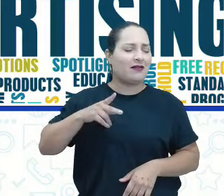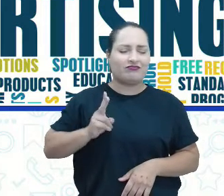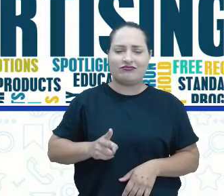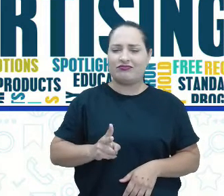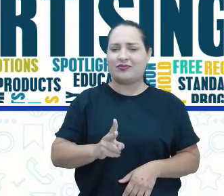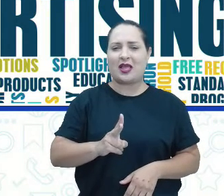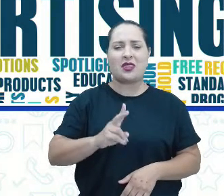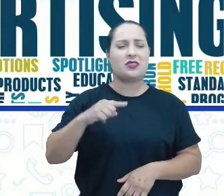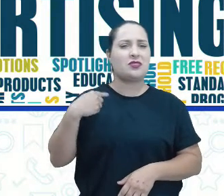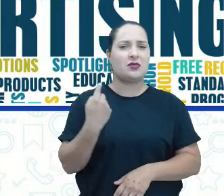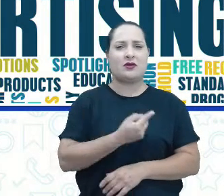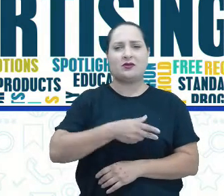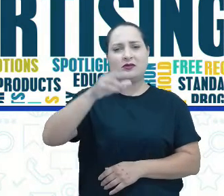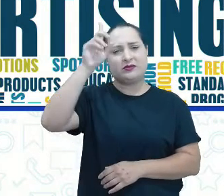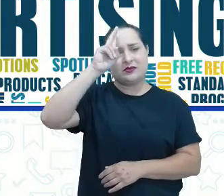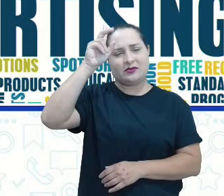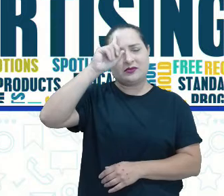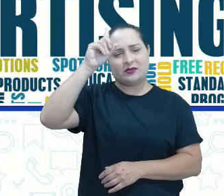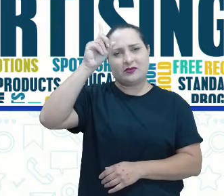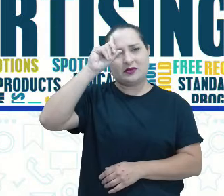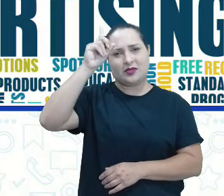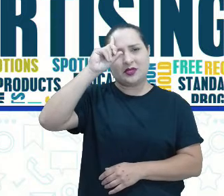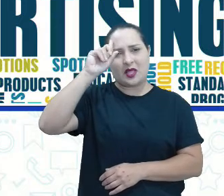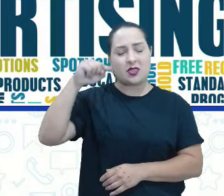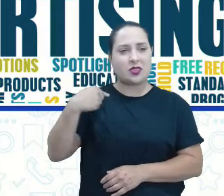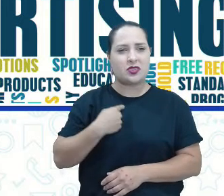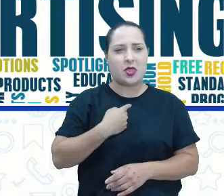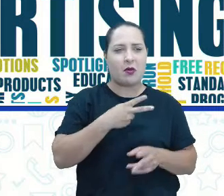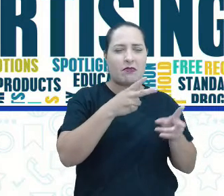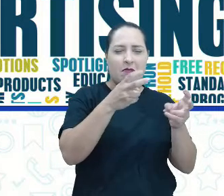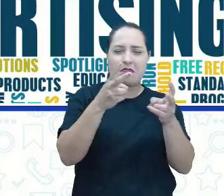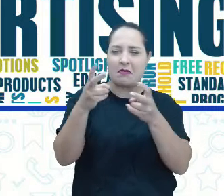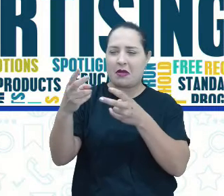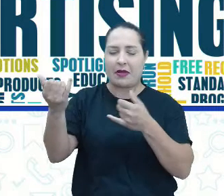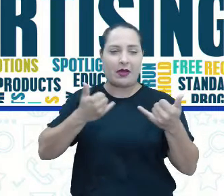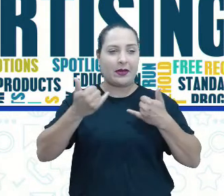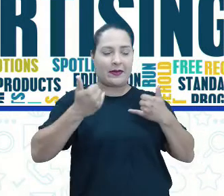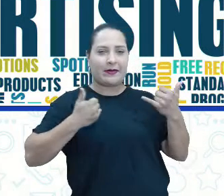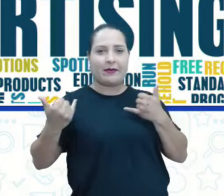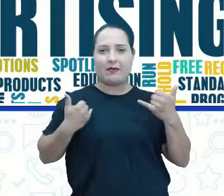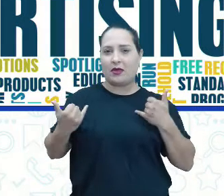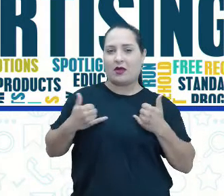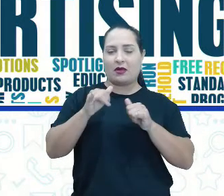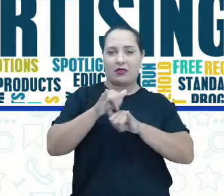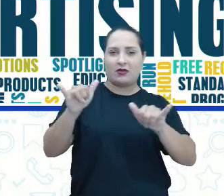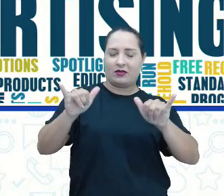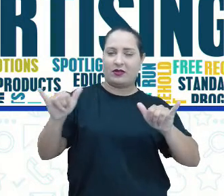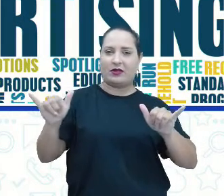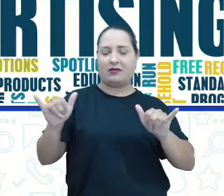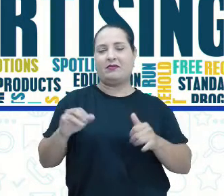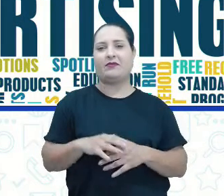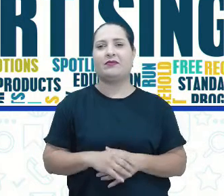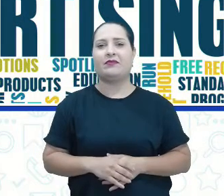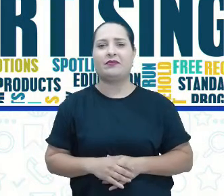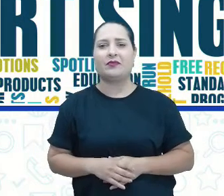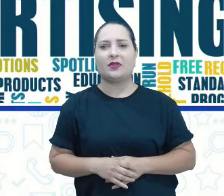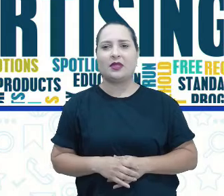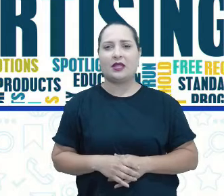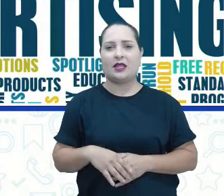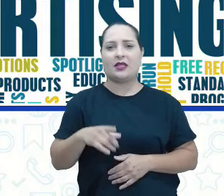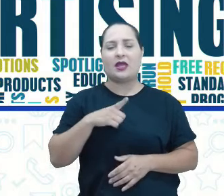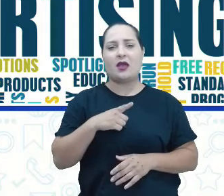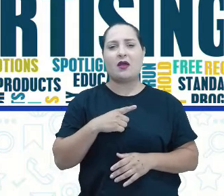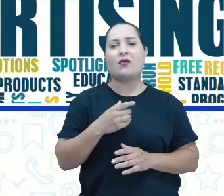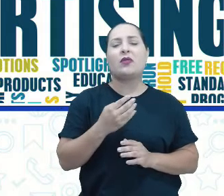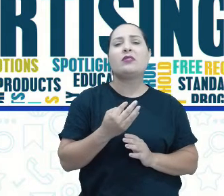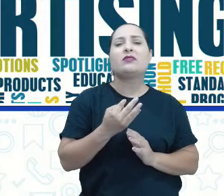o nosso cotidiano, gente. Todo dia a gente é bombardeado com anúncios publicitários. O anúncio publicitário é um gênero